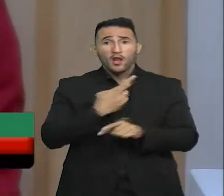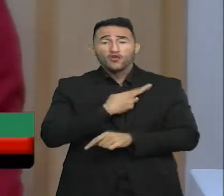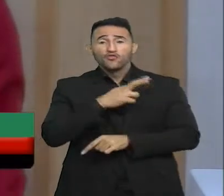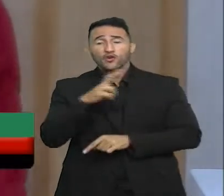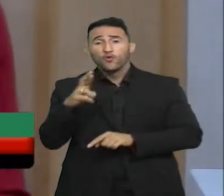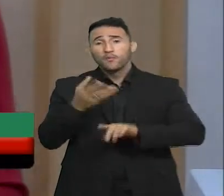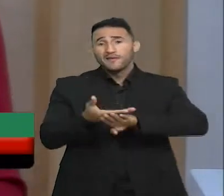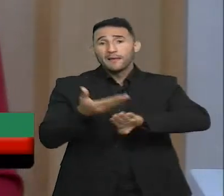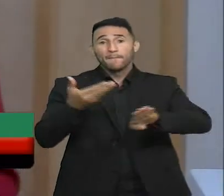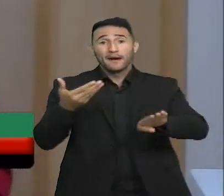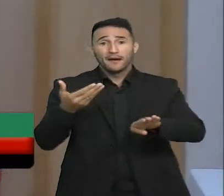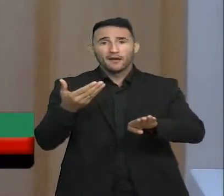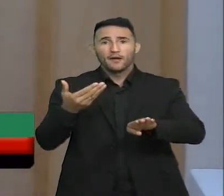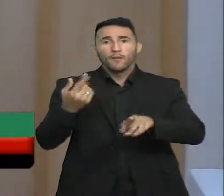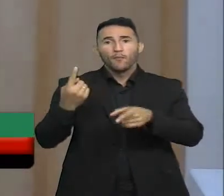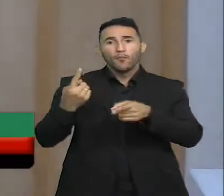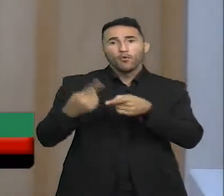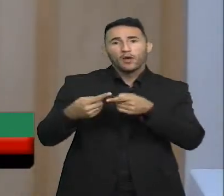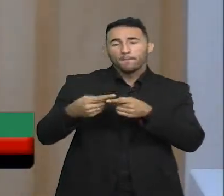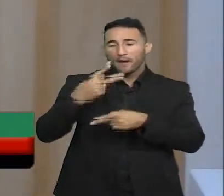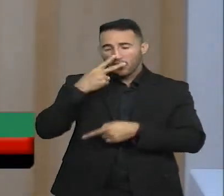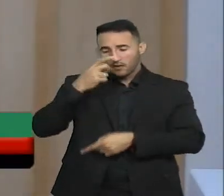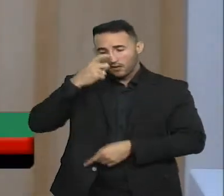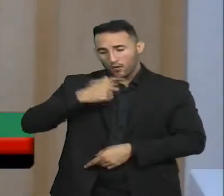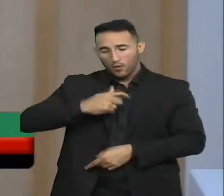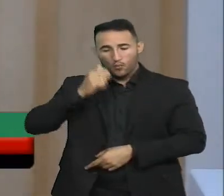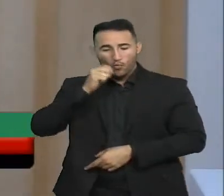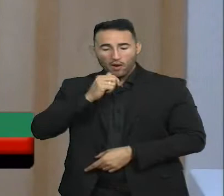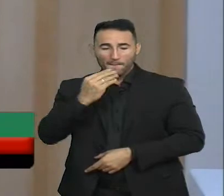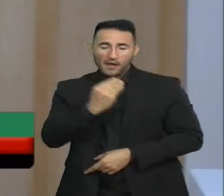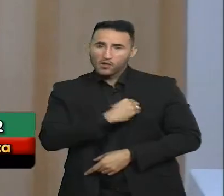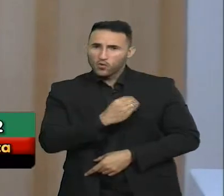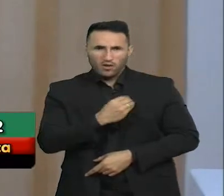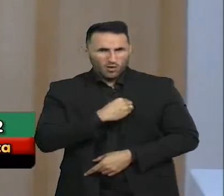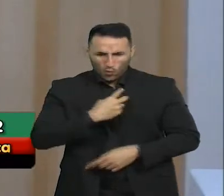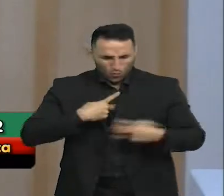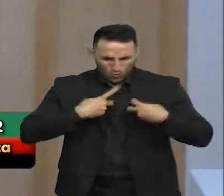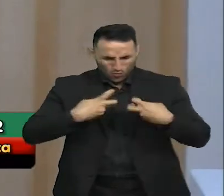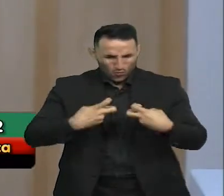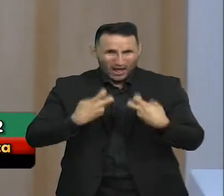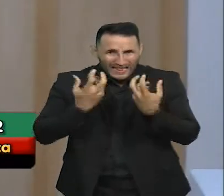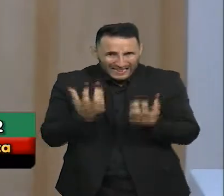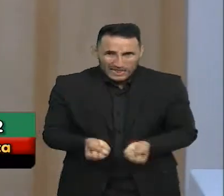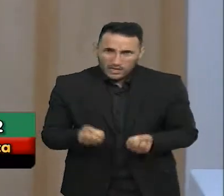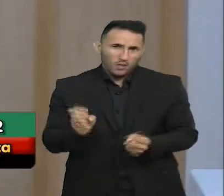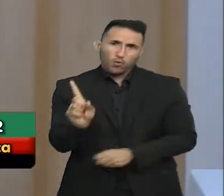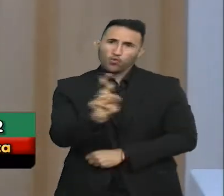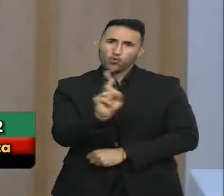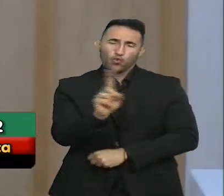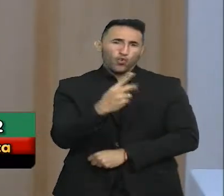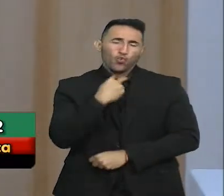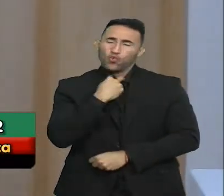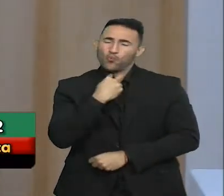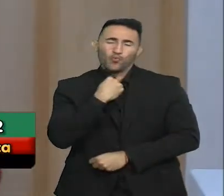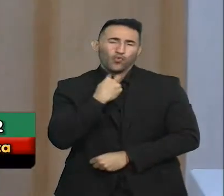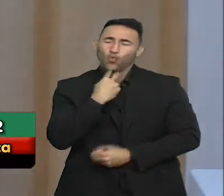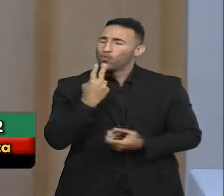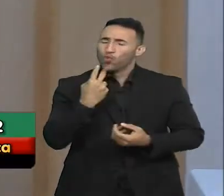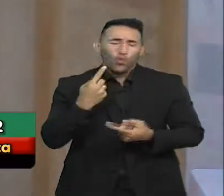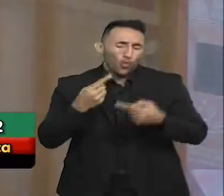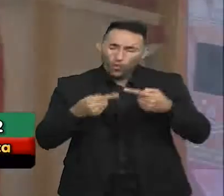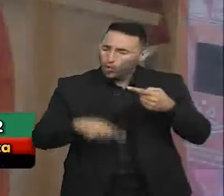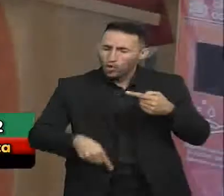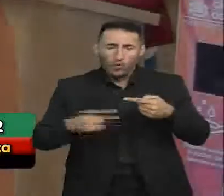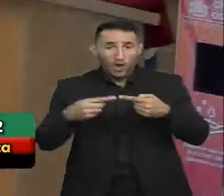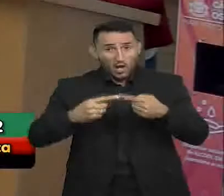colocam num lugar de mulher pecadora e eu não me reconheço como uma mulher pecadora. Me desculpem, eu não me reconheço como uma mulher, eu só me reconheço